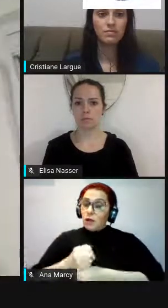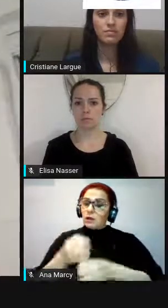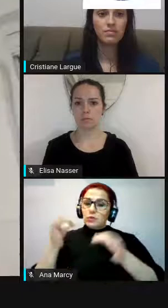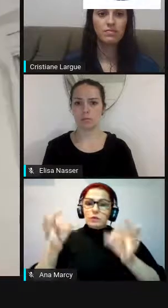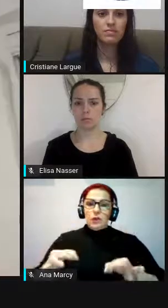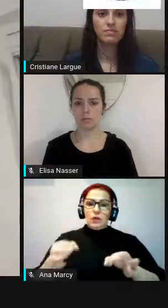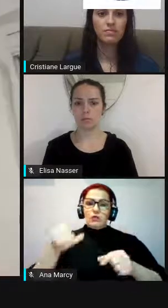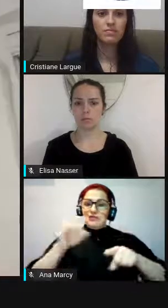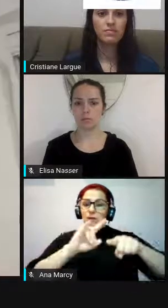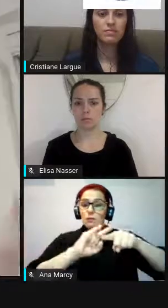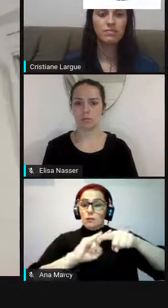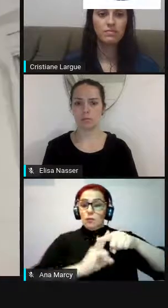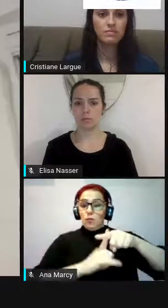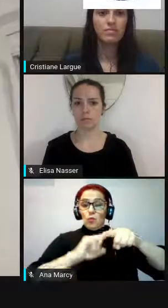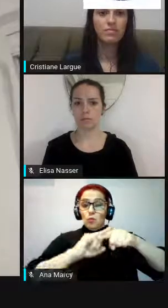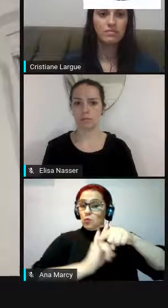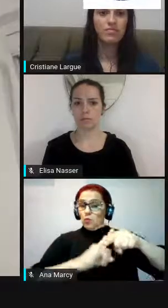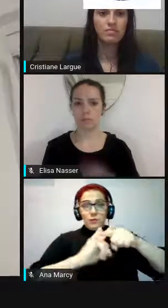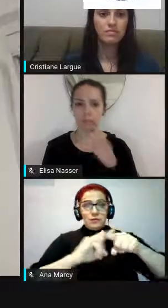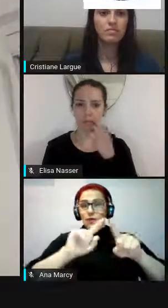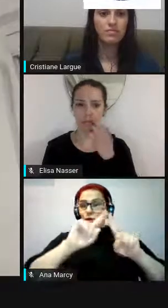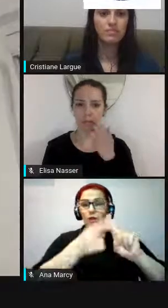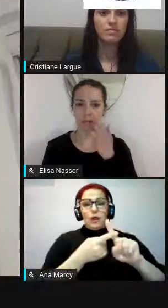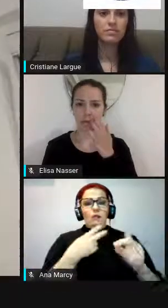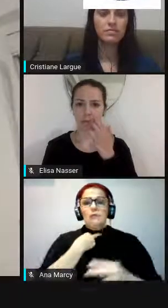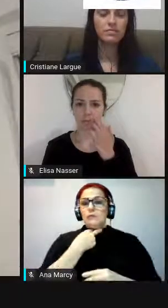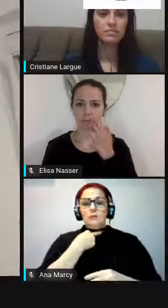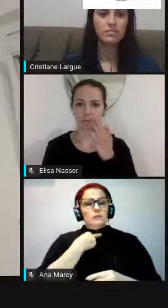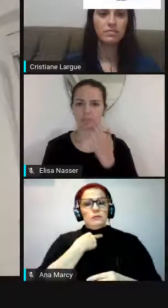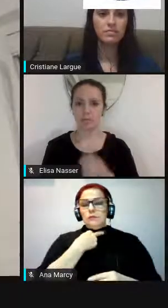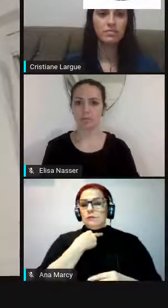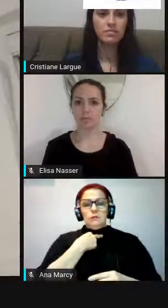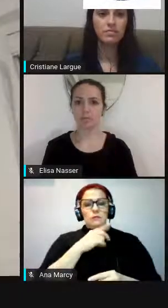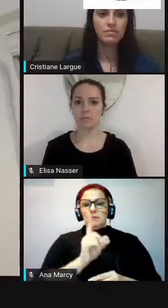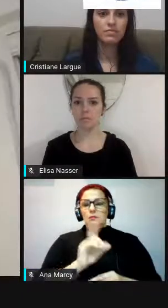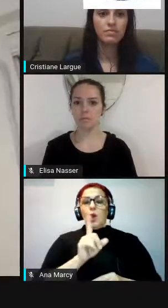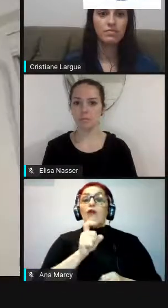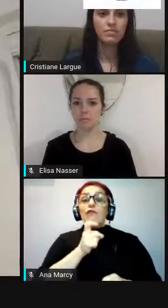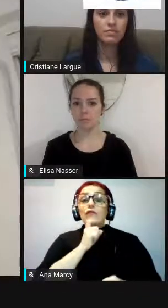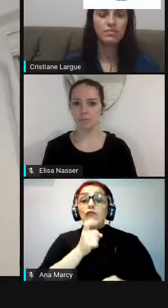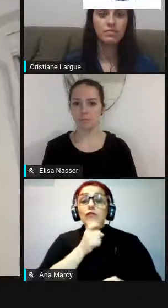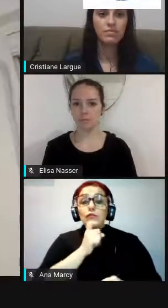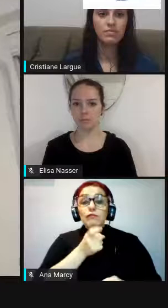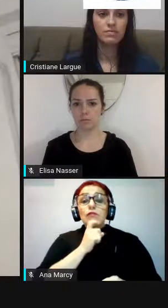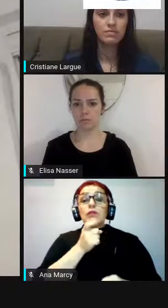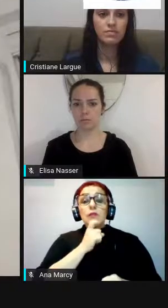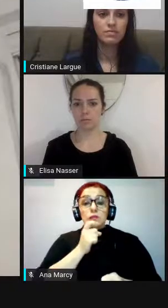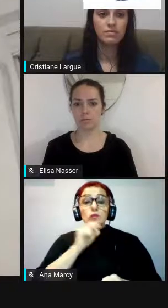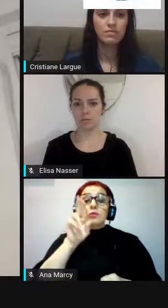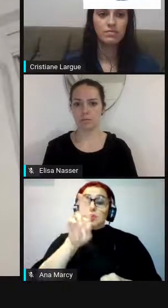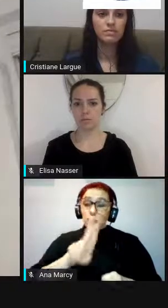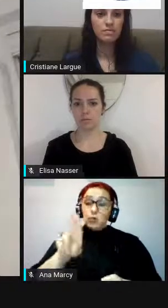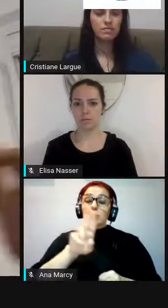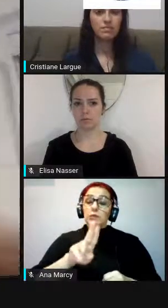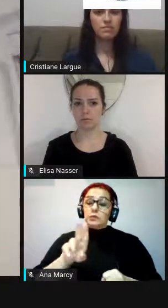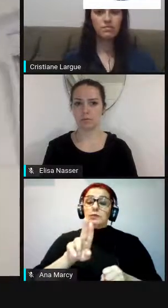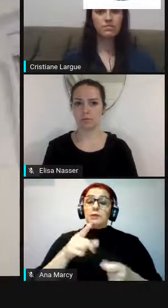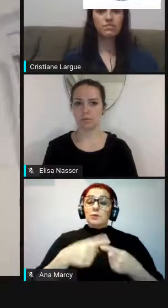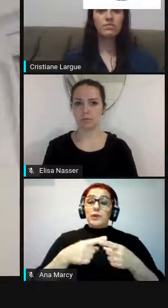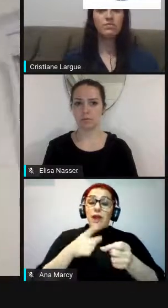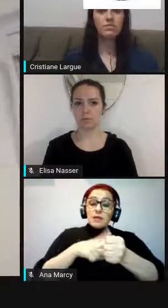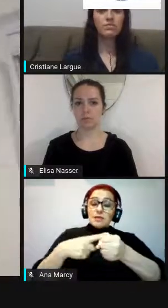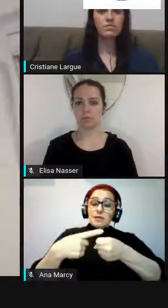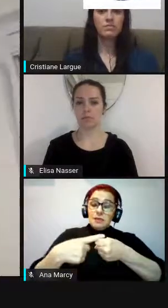e nem quando tem ser estranhas ao filhotes né você vai fazer isso só no inverno na estação se ia que a Normalmente quando os morcegos urbanos estão